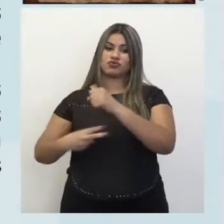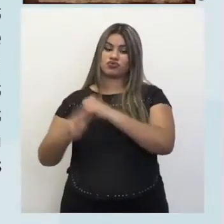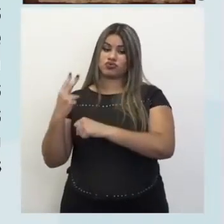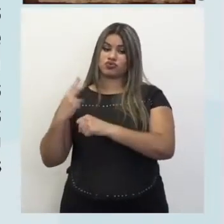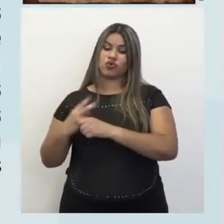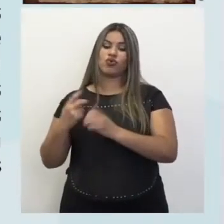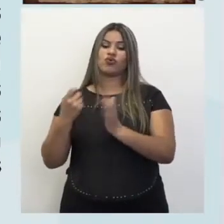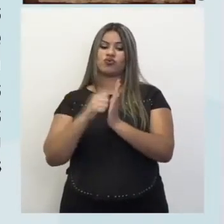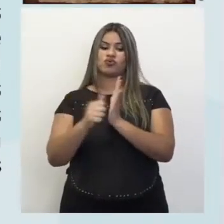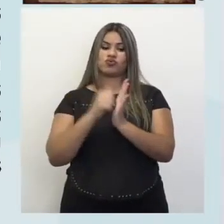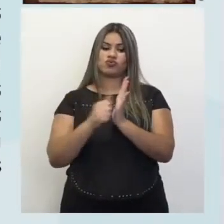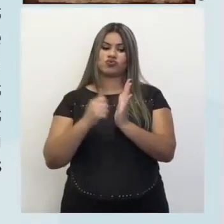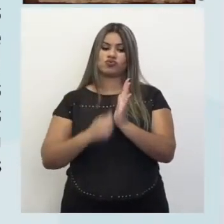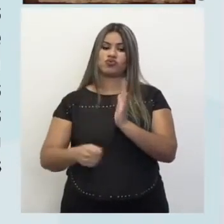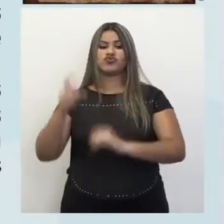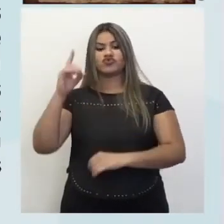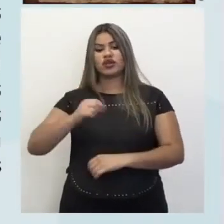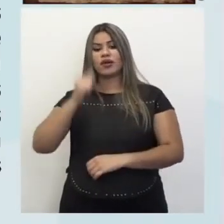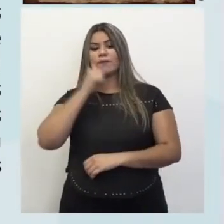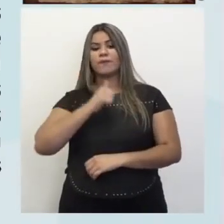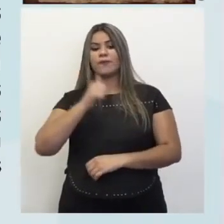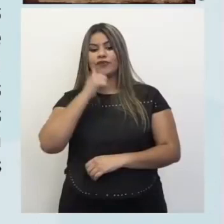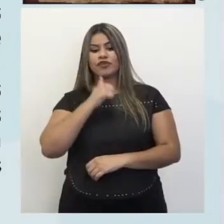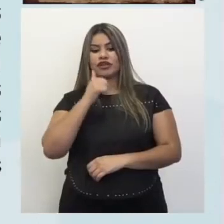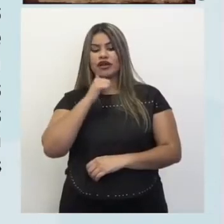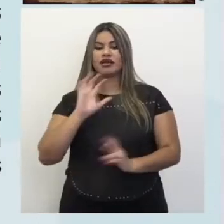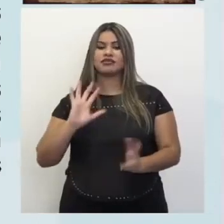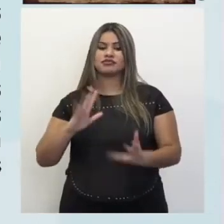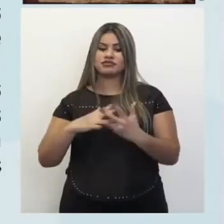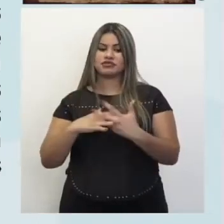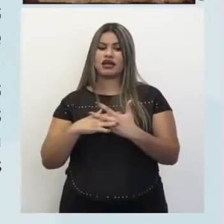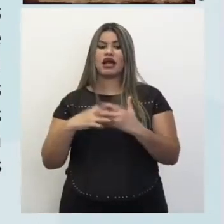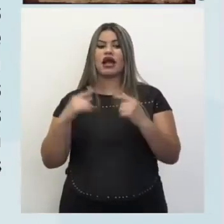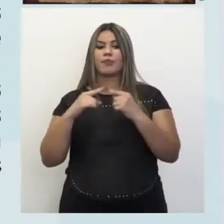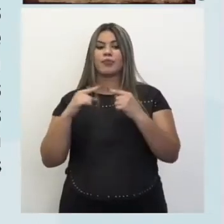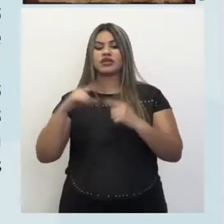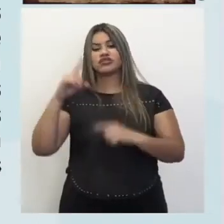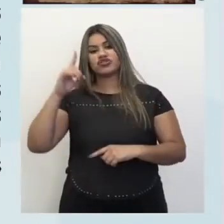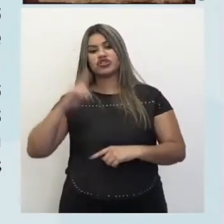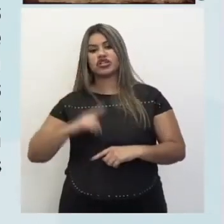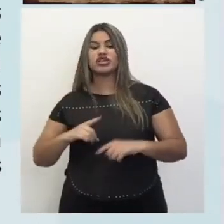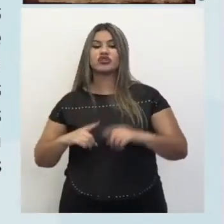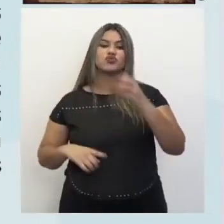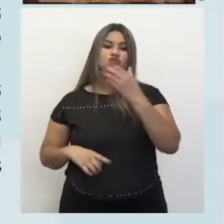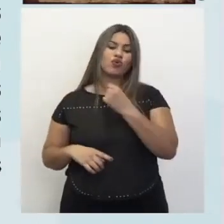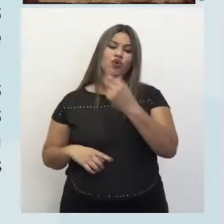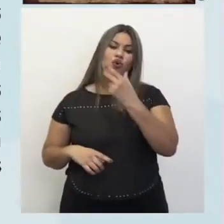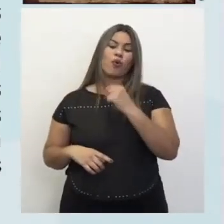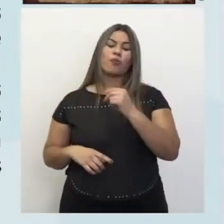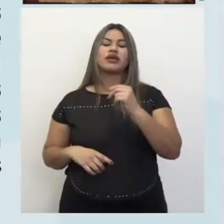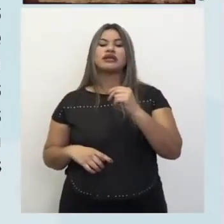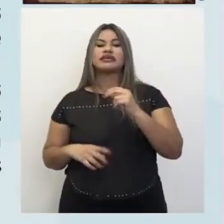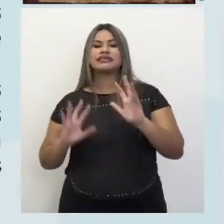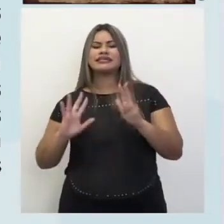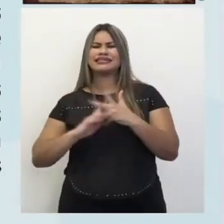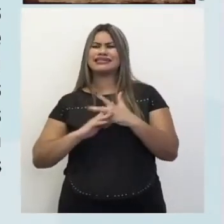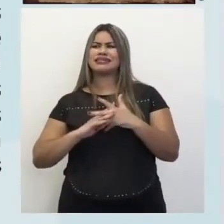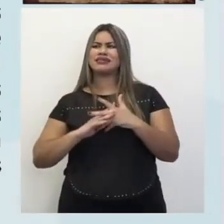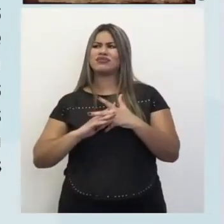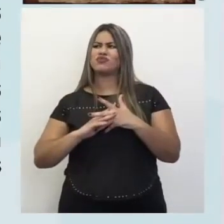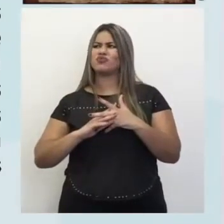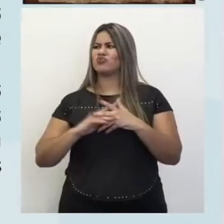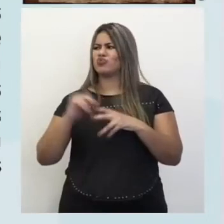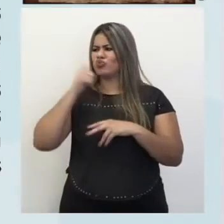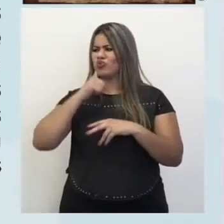Cidadã, justamente como resposta à Declaração dos Direitos do Homem e do Cidadão. Né? Calma aí, como é que a mulher está de